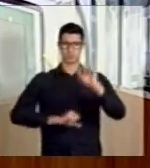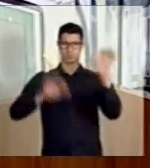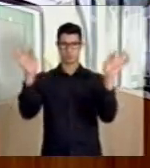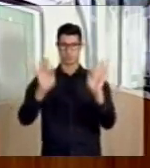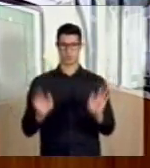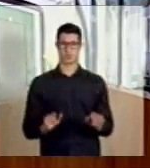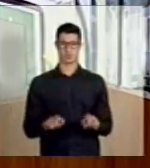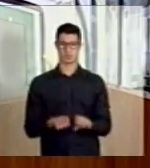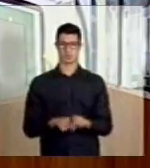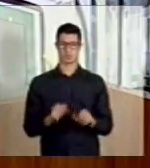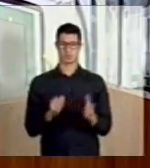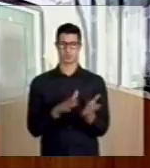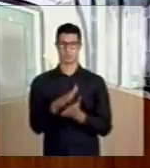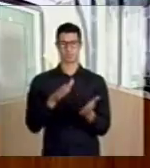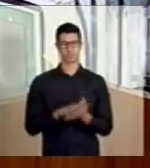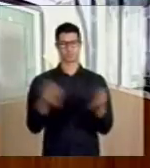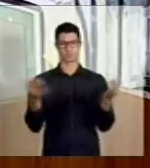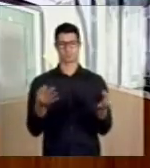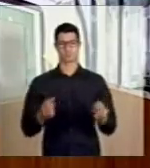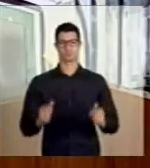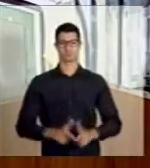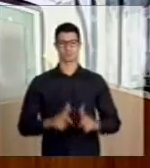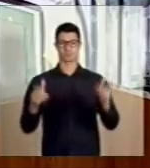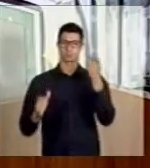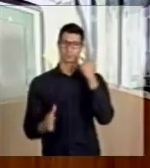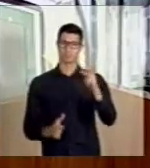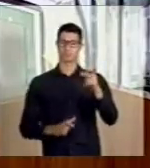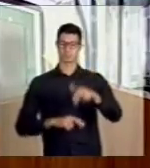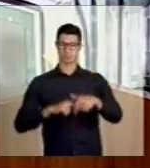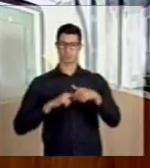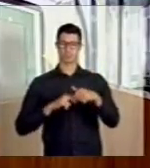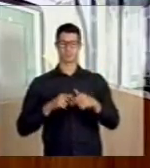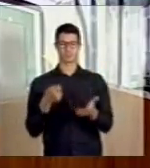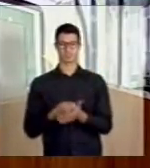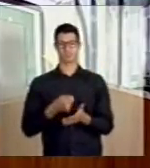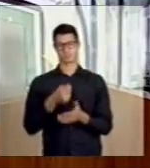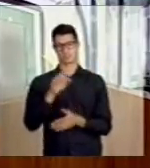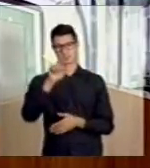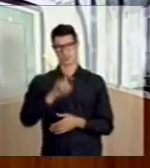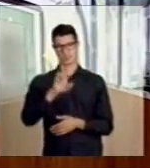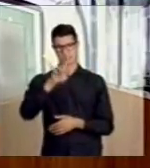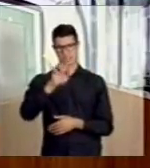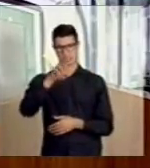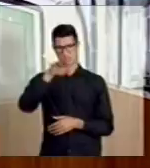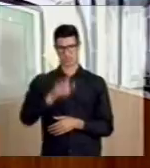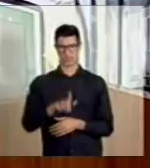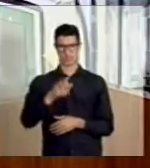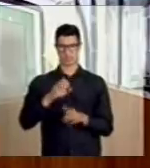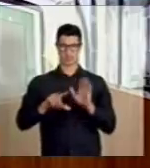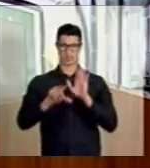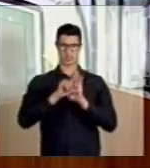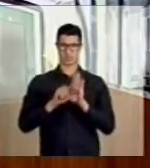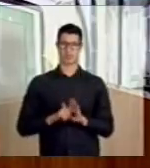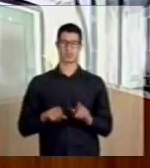felicidade, imprimiu-lhe significativa expansão para, a partir da exegese da cláusula